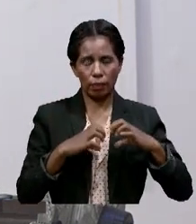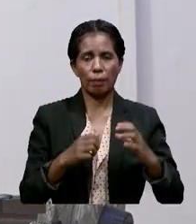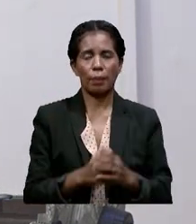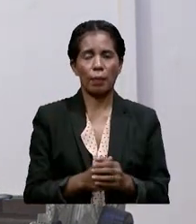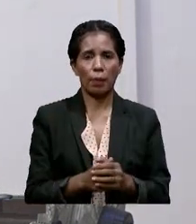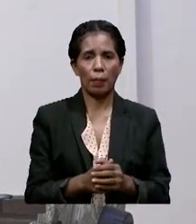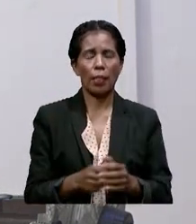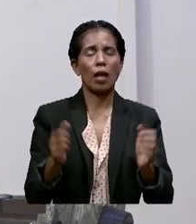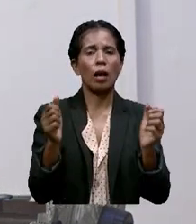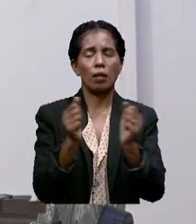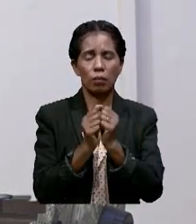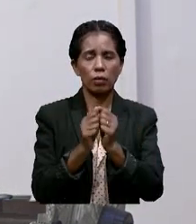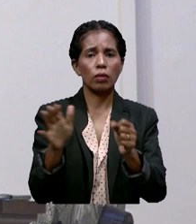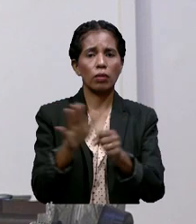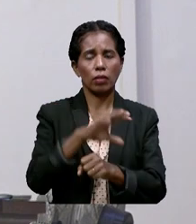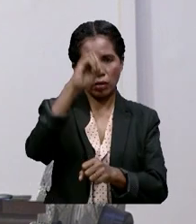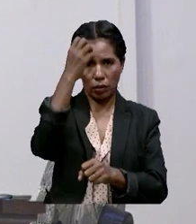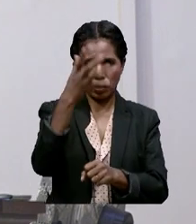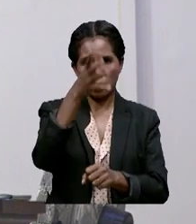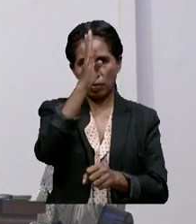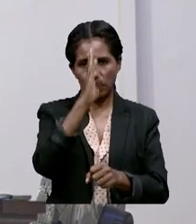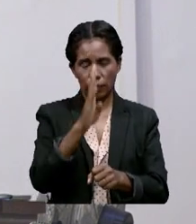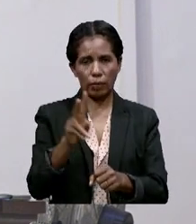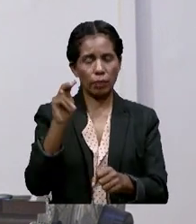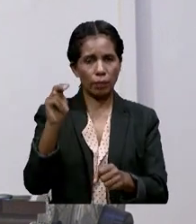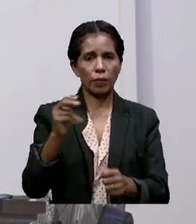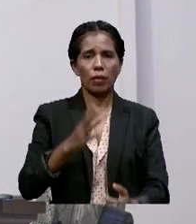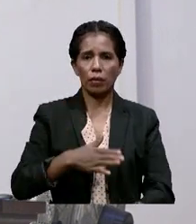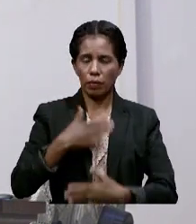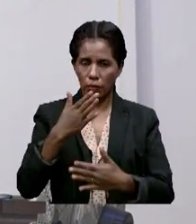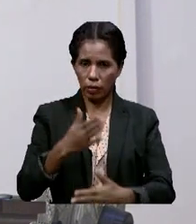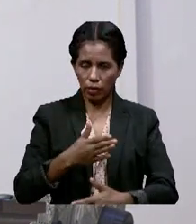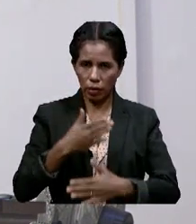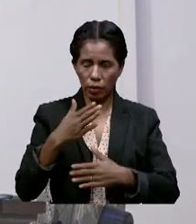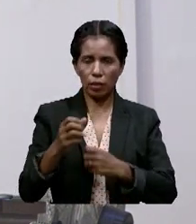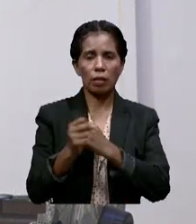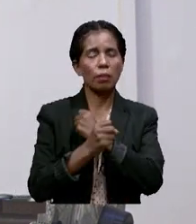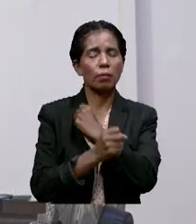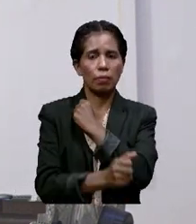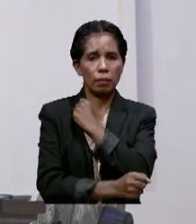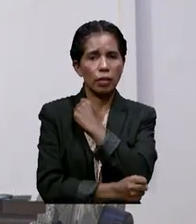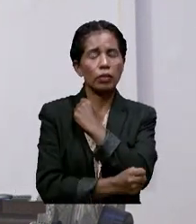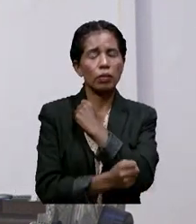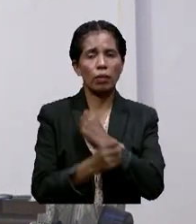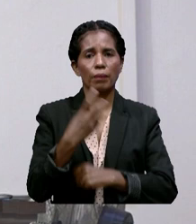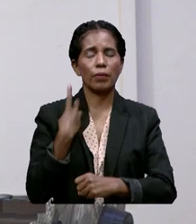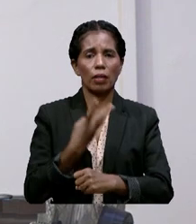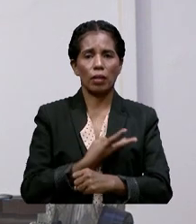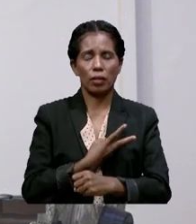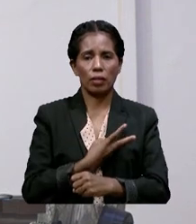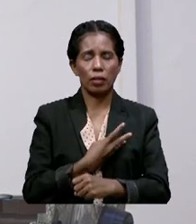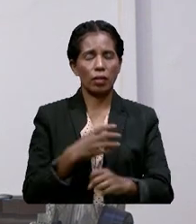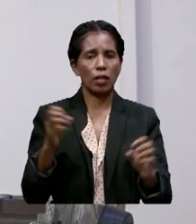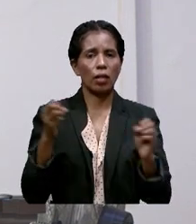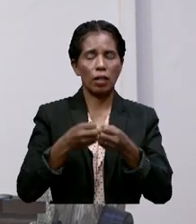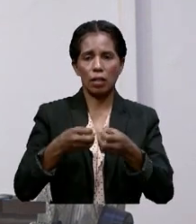hakon hosaida graça maior magna solo Páscoa ninian, nebe da labara ita lakon, ia